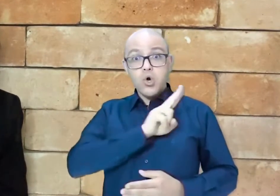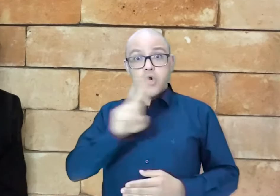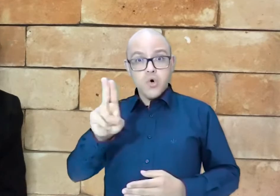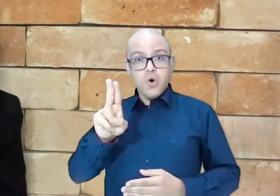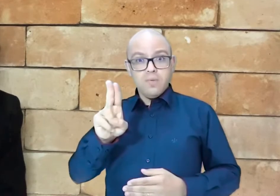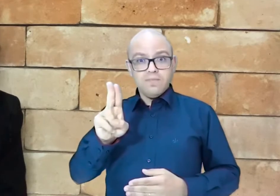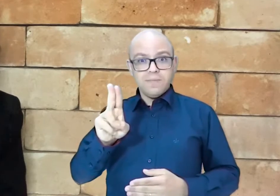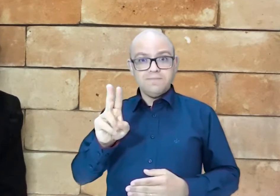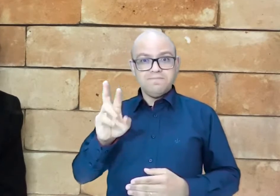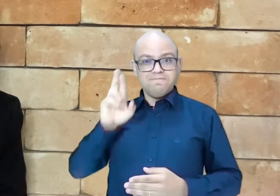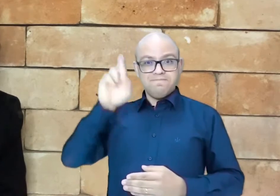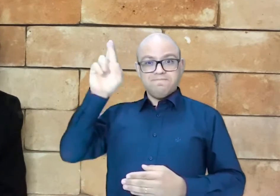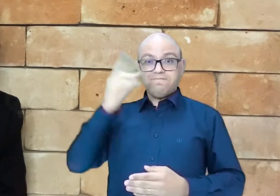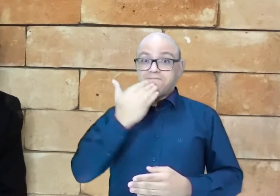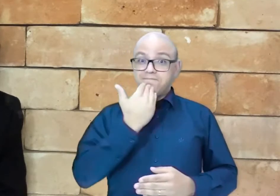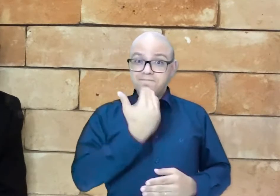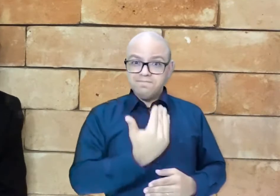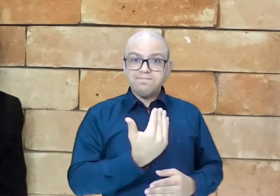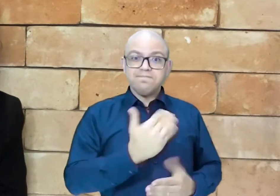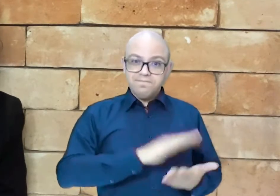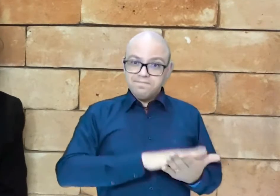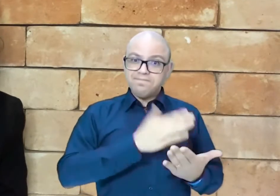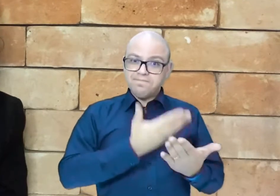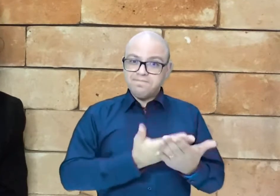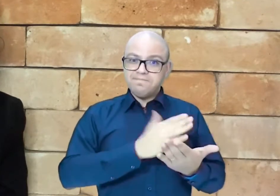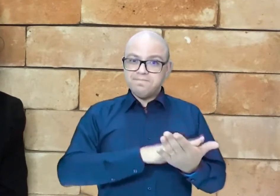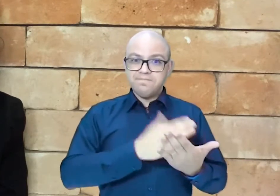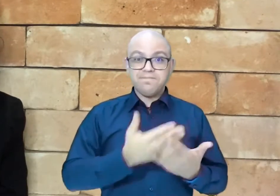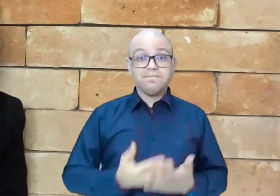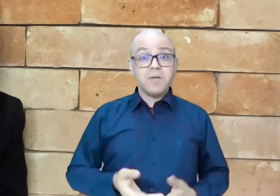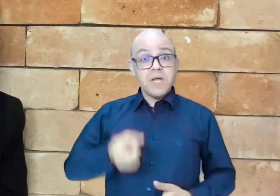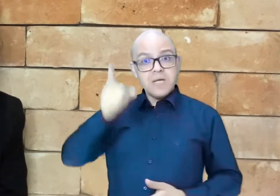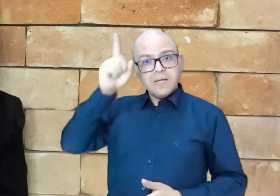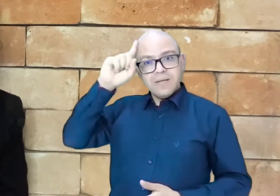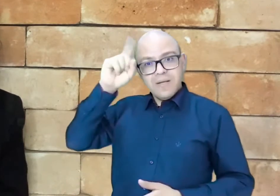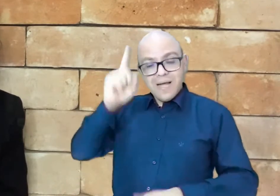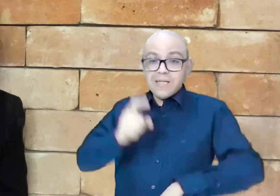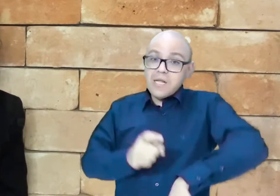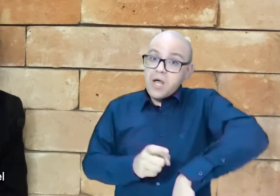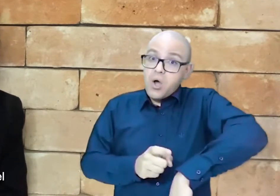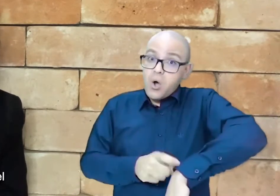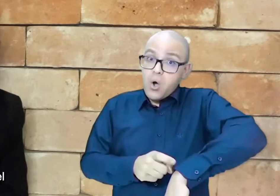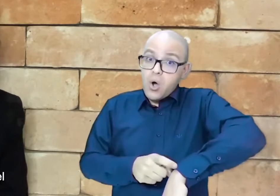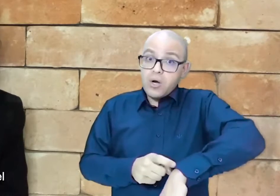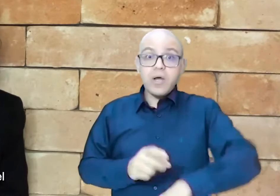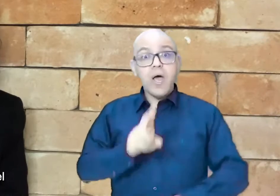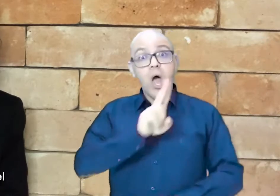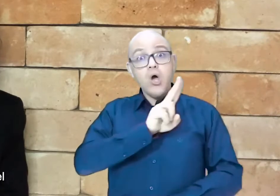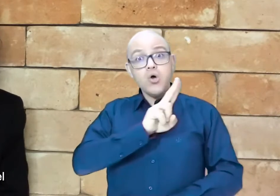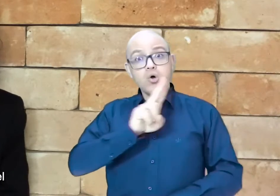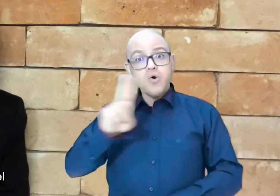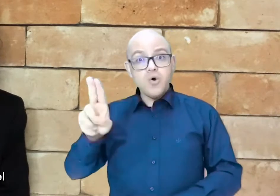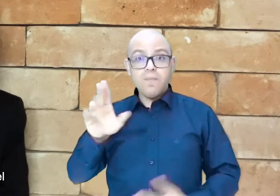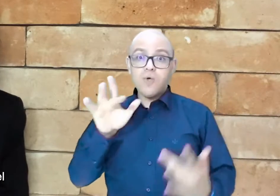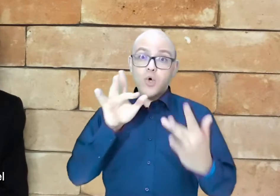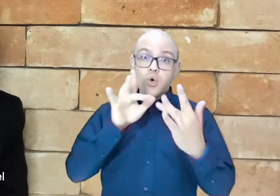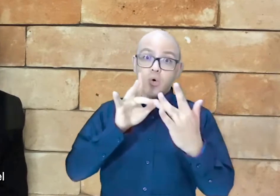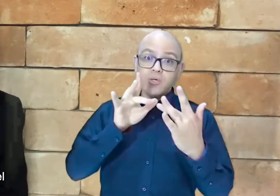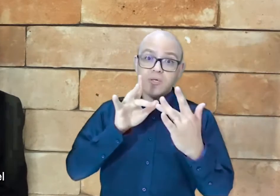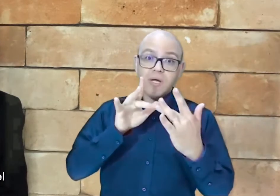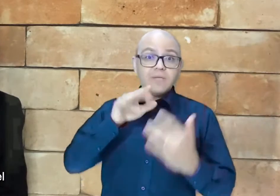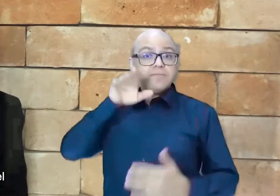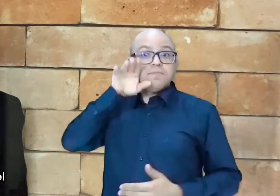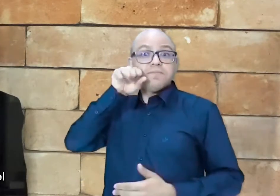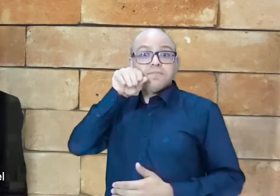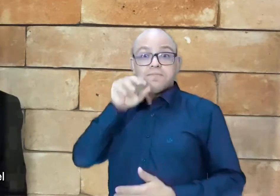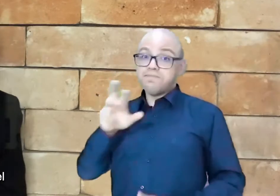Nome do jurisdicionado que necessita da tradução de libras Data, horário e o nome e